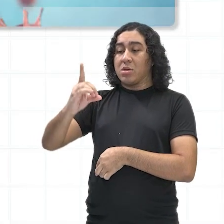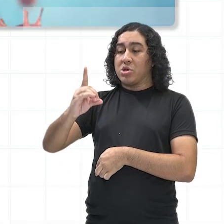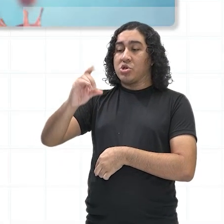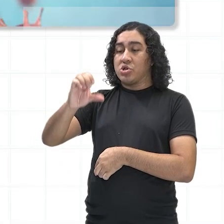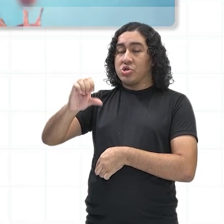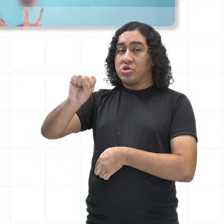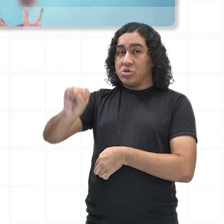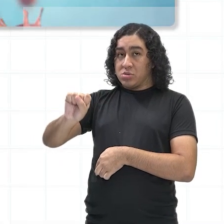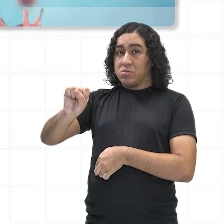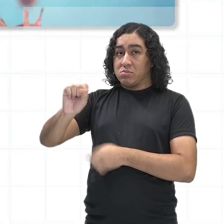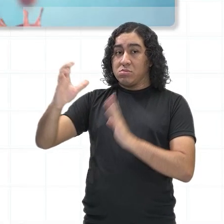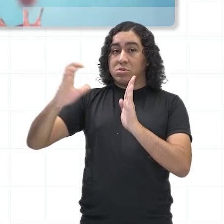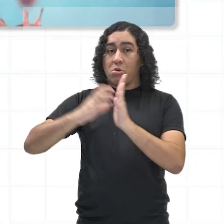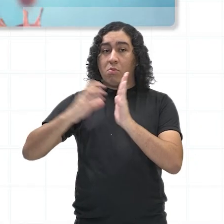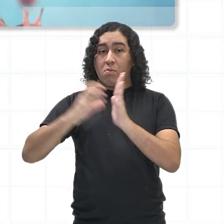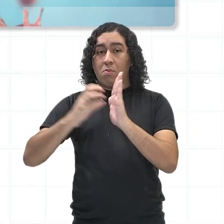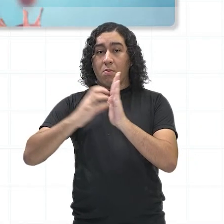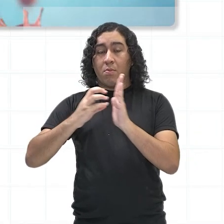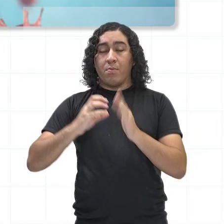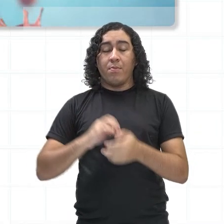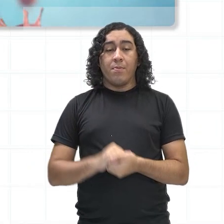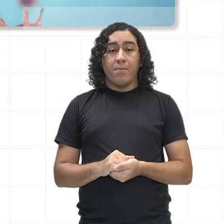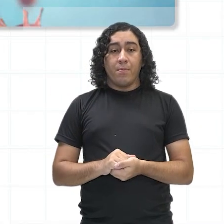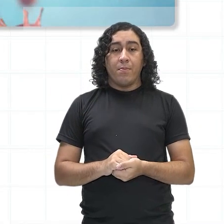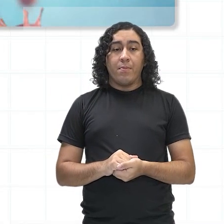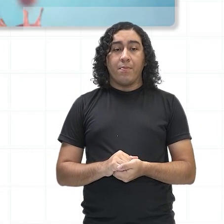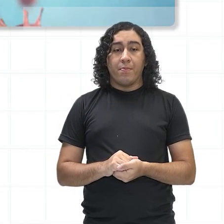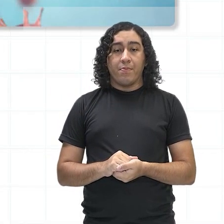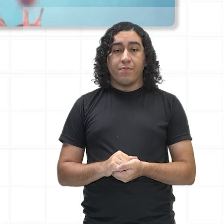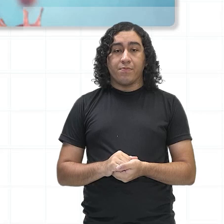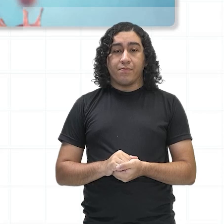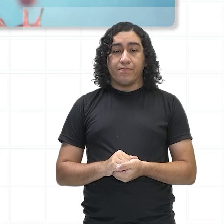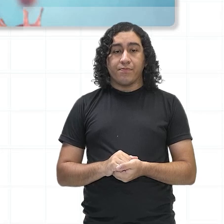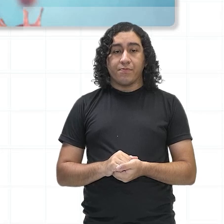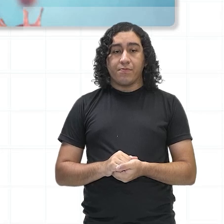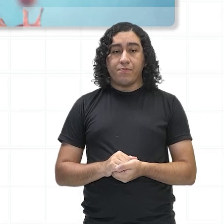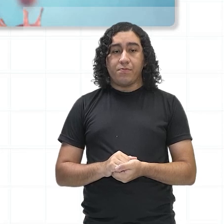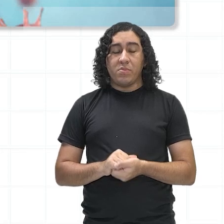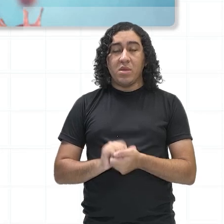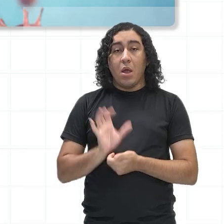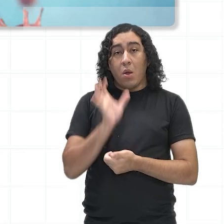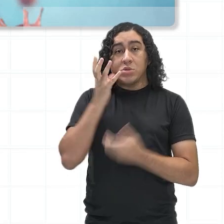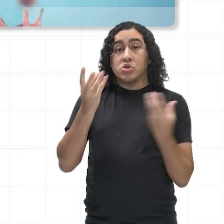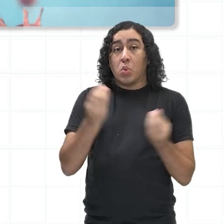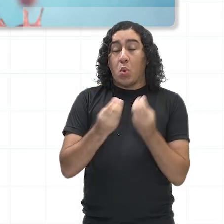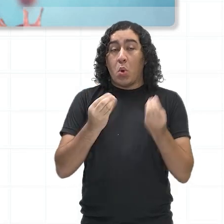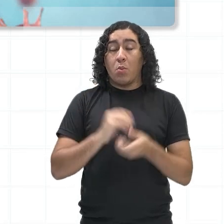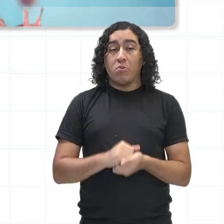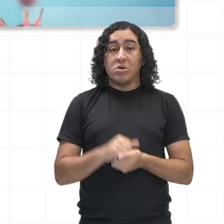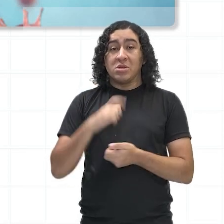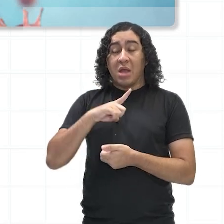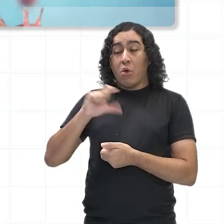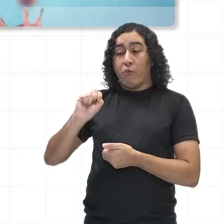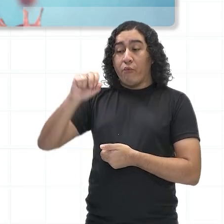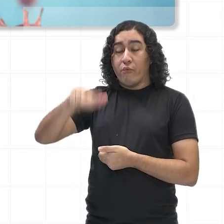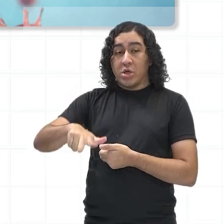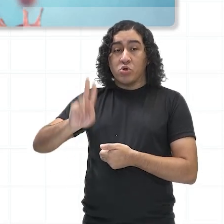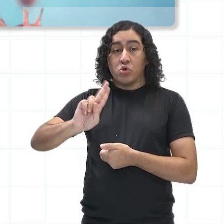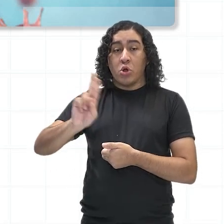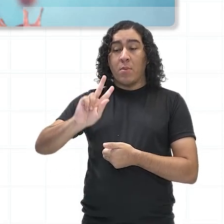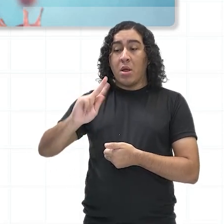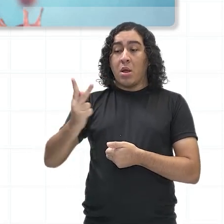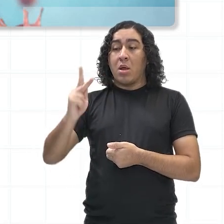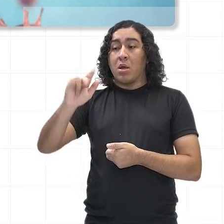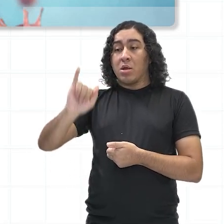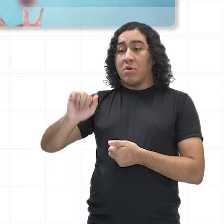mais informações sobre essa doença. E ela é causada pelo vírus da imunodeficiência, chamado